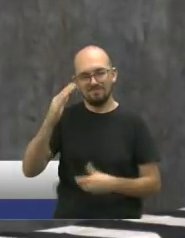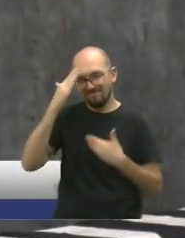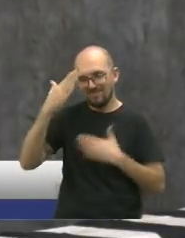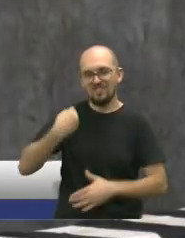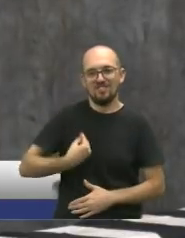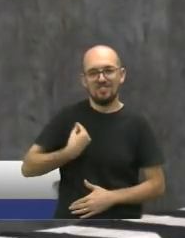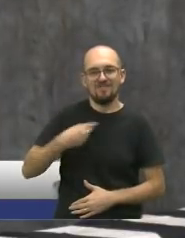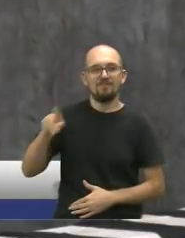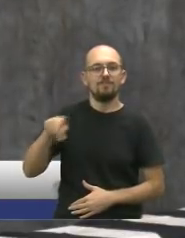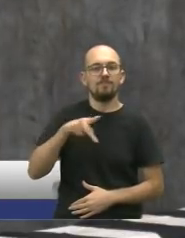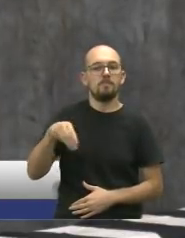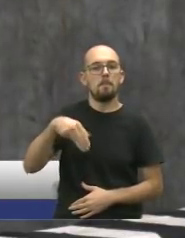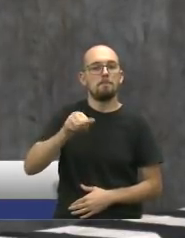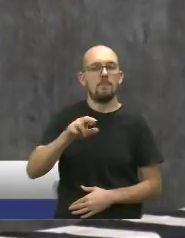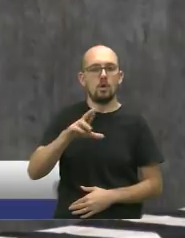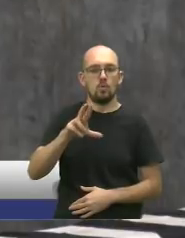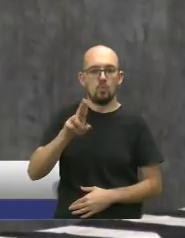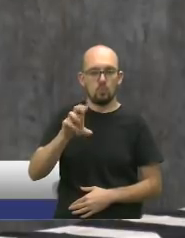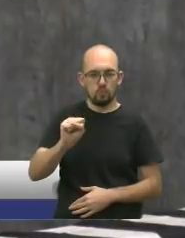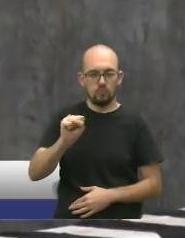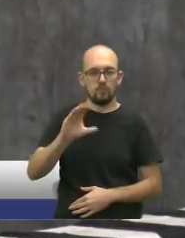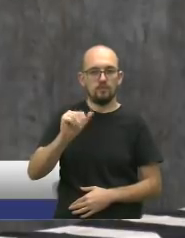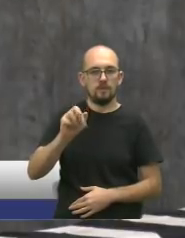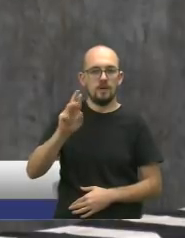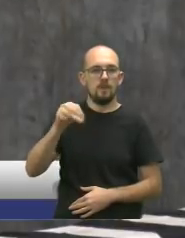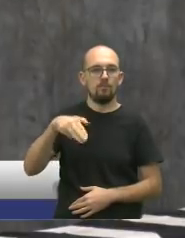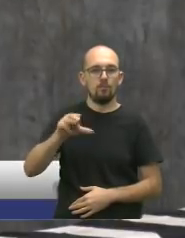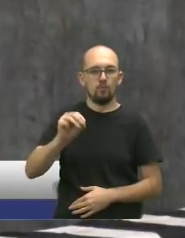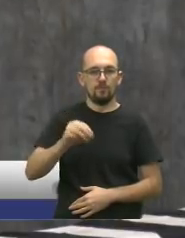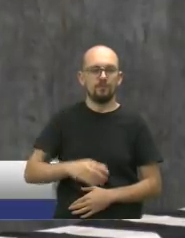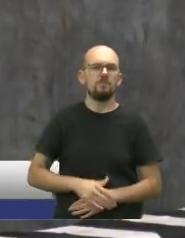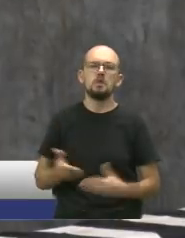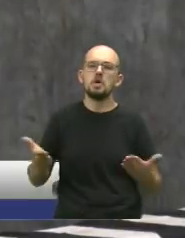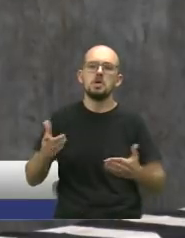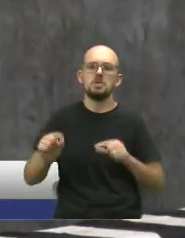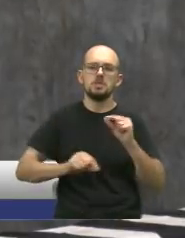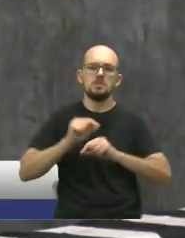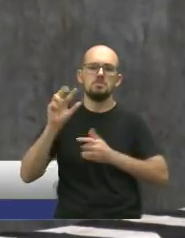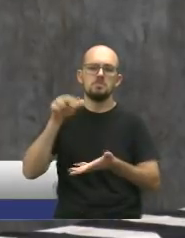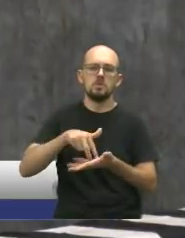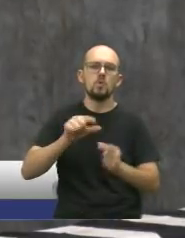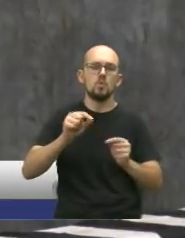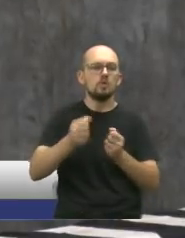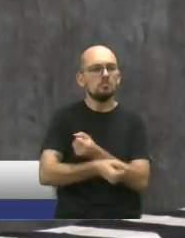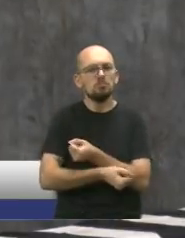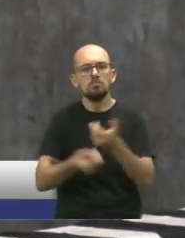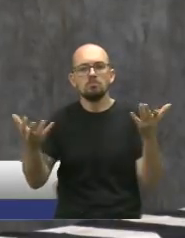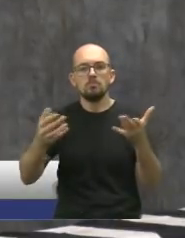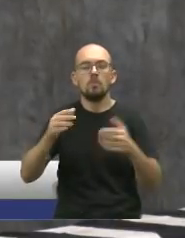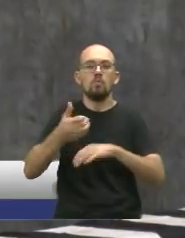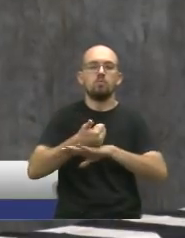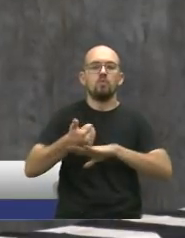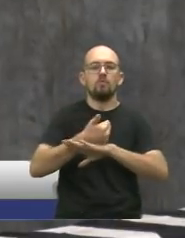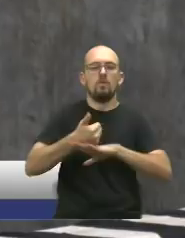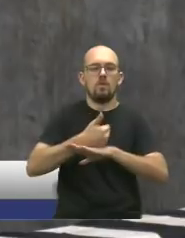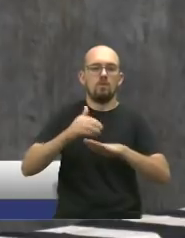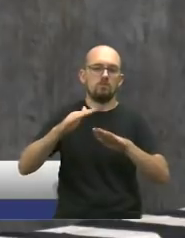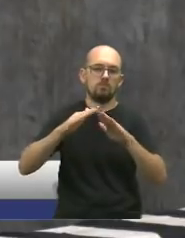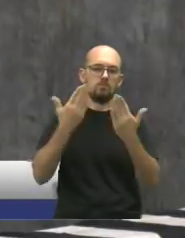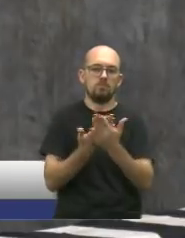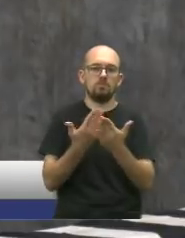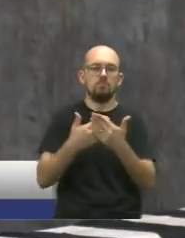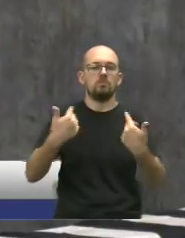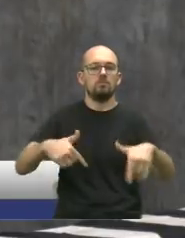professor Marcos Carmo. O evento de hoje é direcionado a profissionais de escolas da rede municipal,